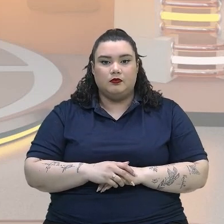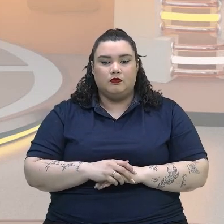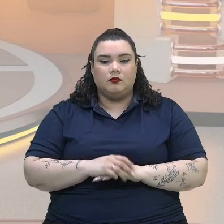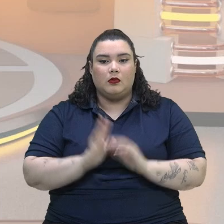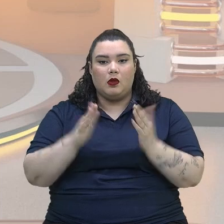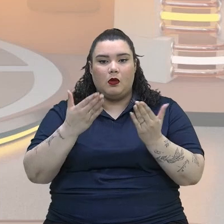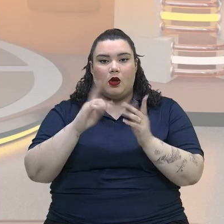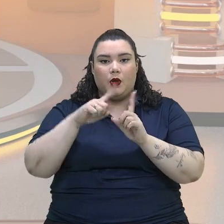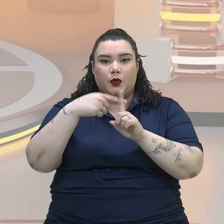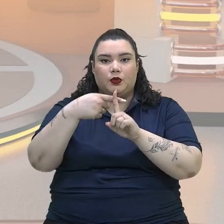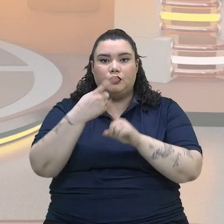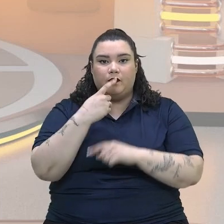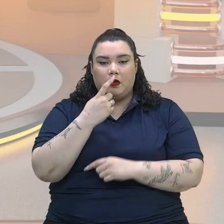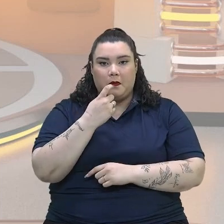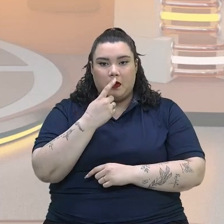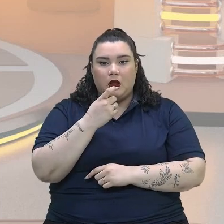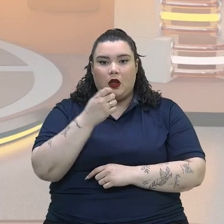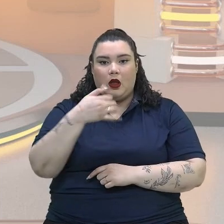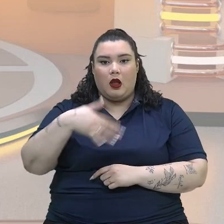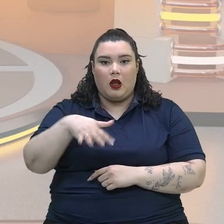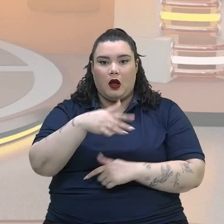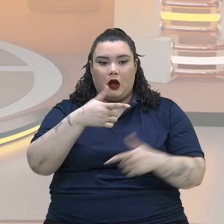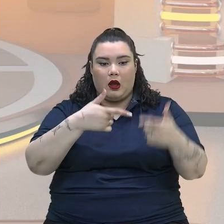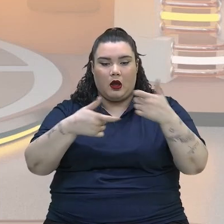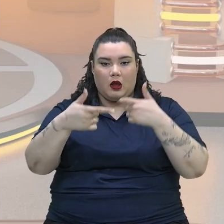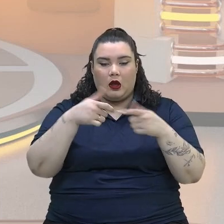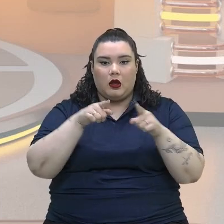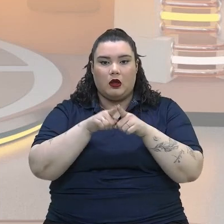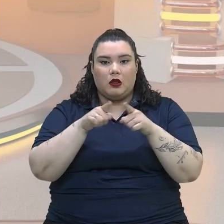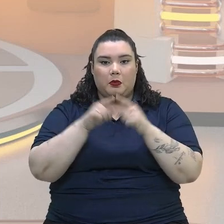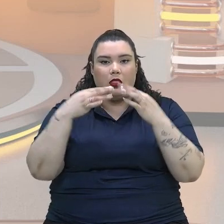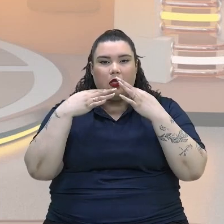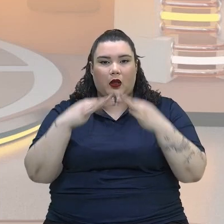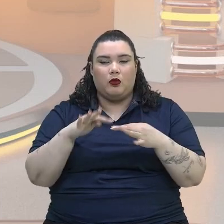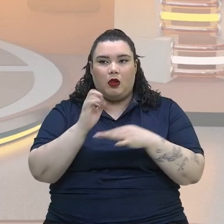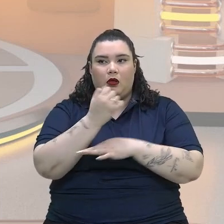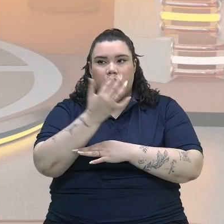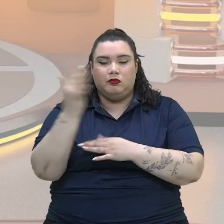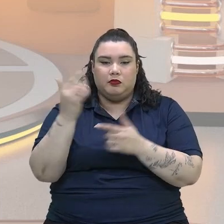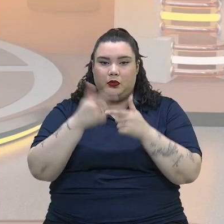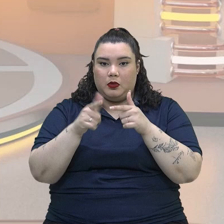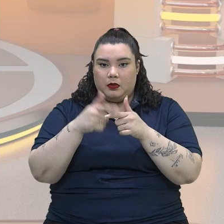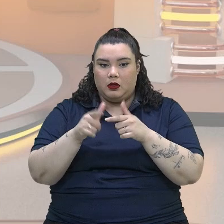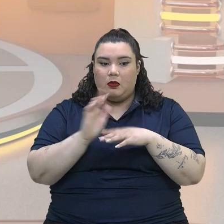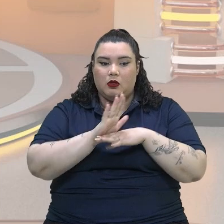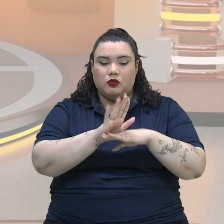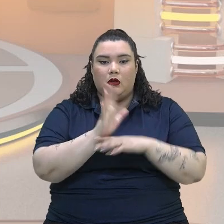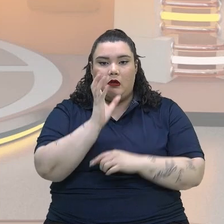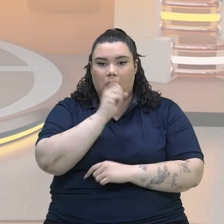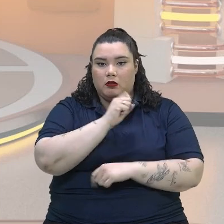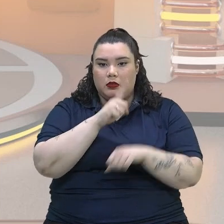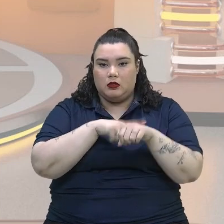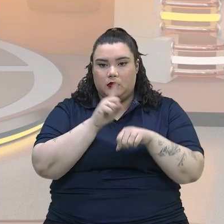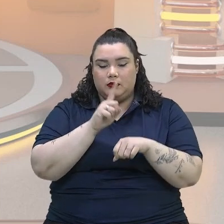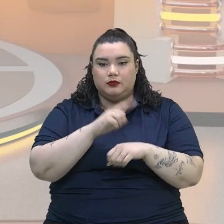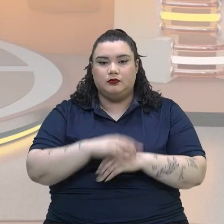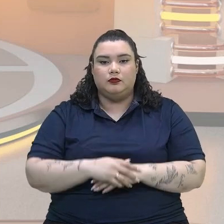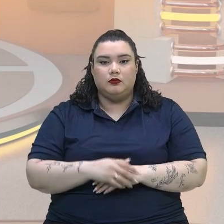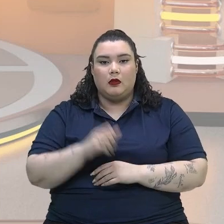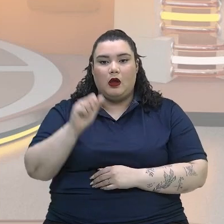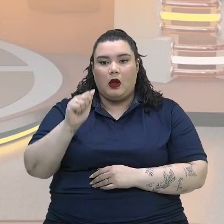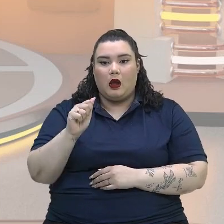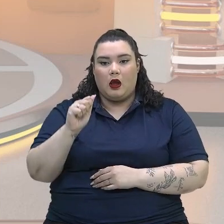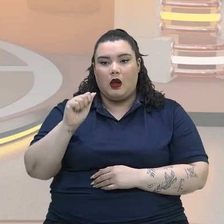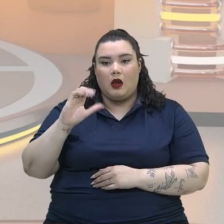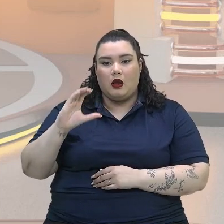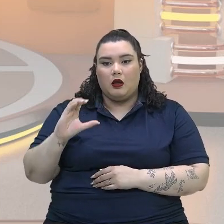Vermelha atua em zona de guerra e desastres naturais, prestando socorro imediato. E a ACNUR, que é a